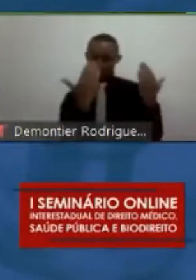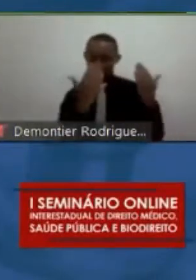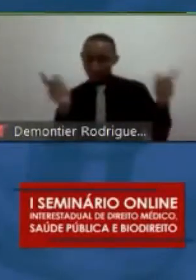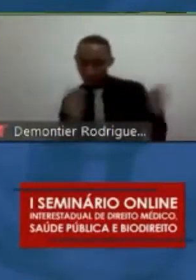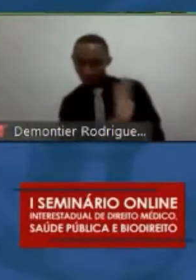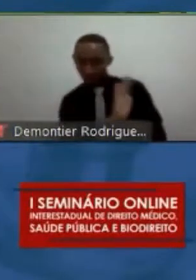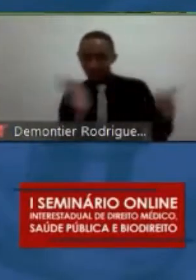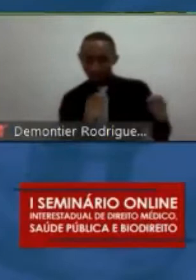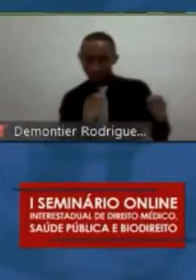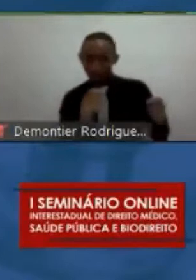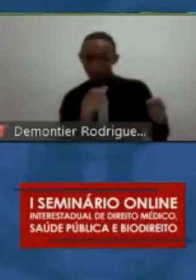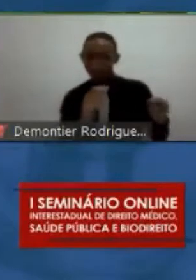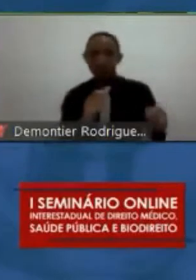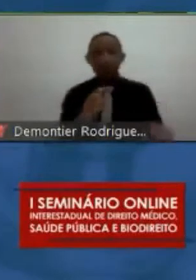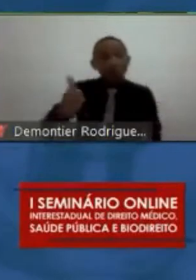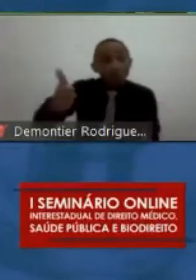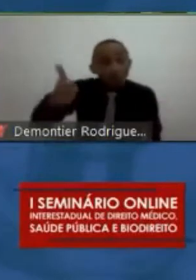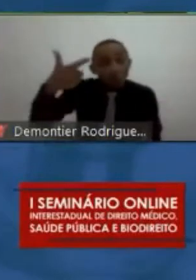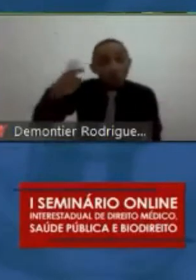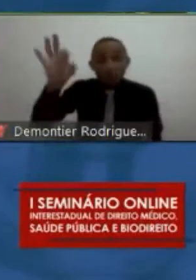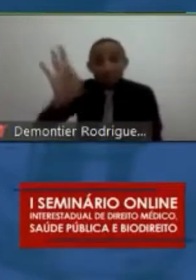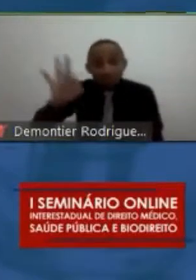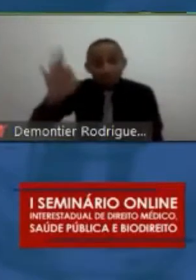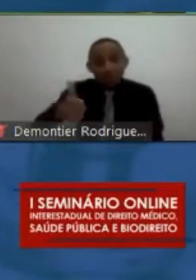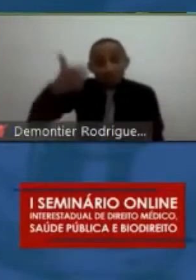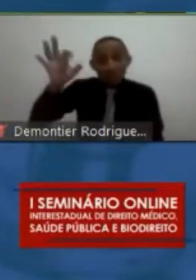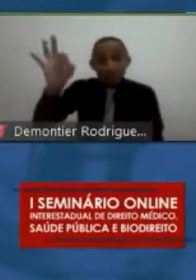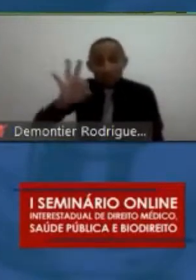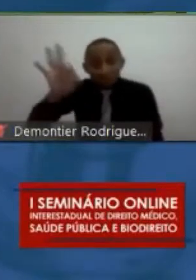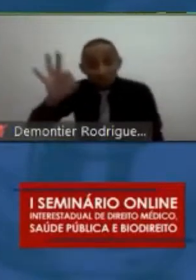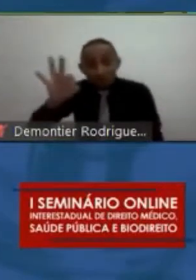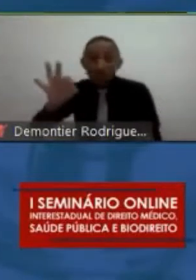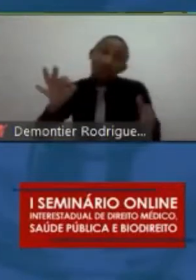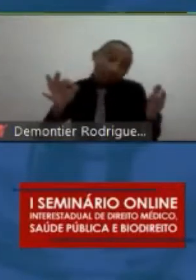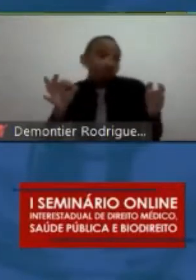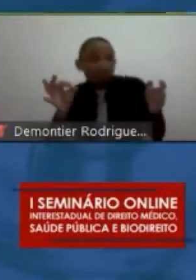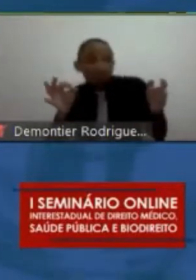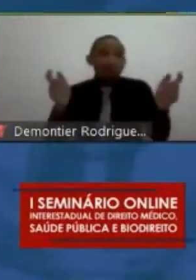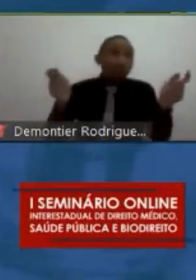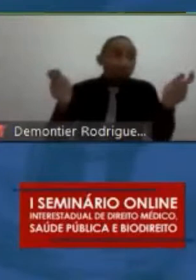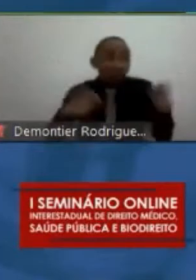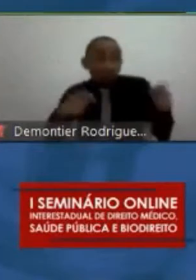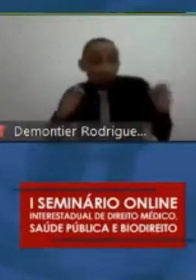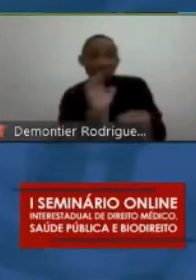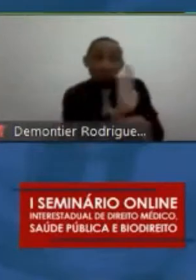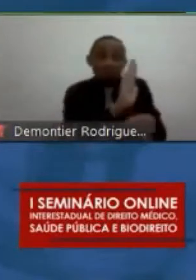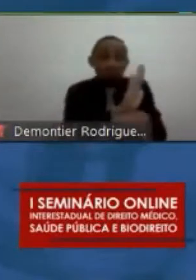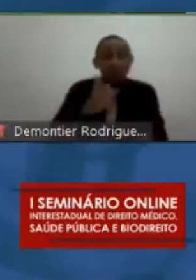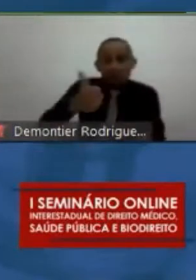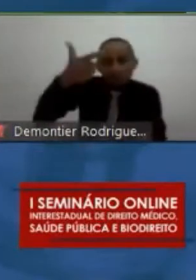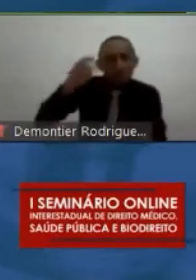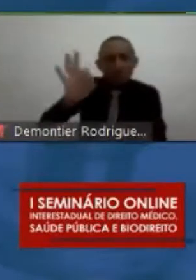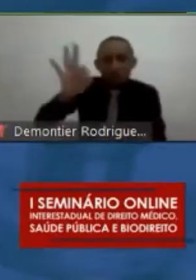categorias. Apenas 12% das indicações de transfusões efetivamente estavam cumprindo com